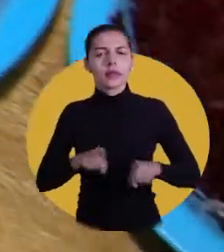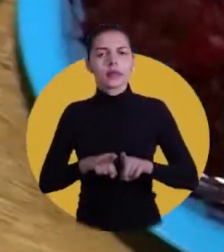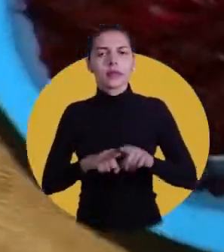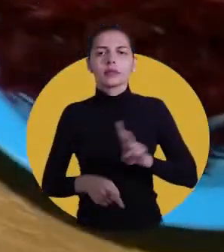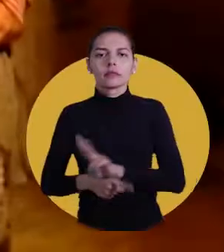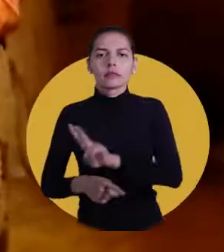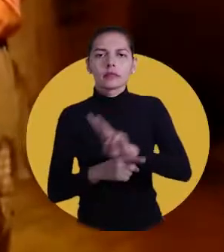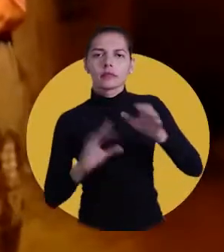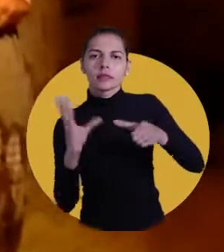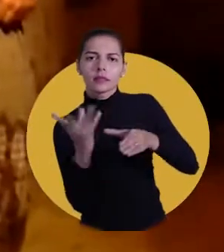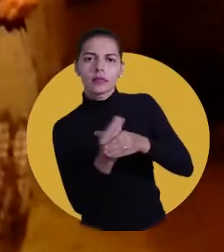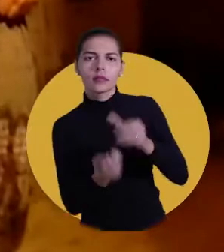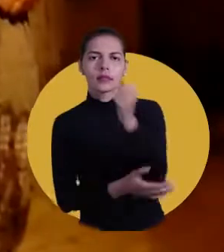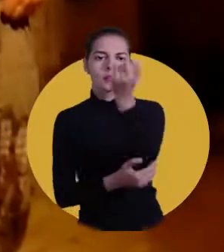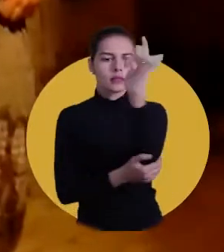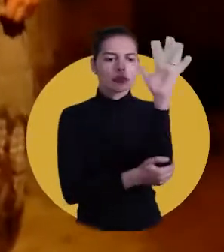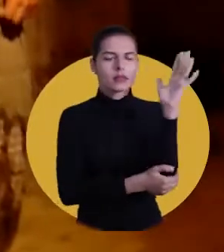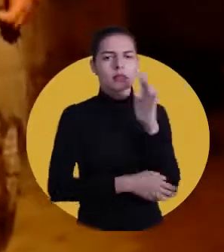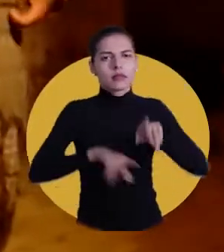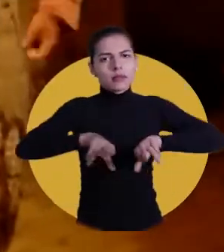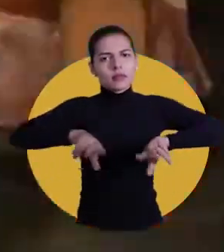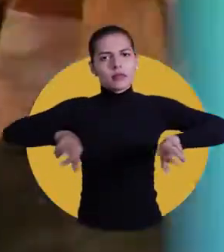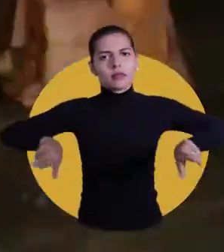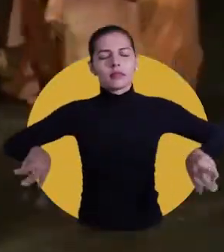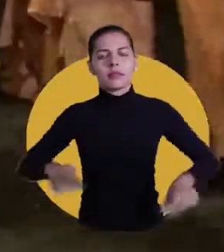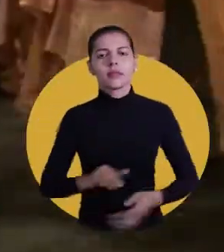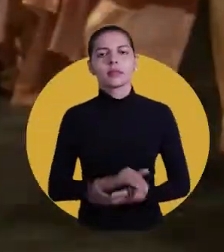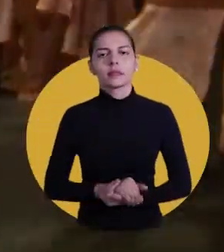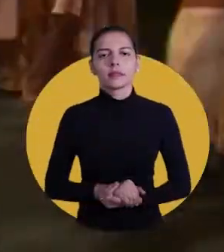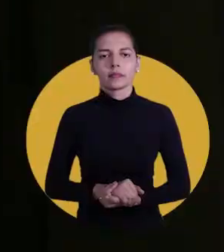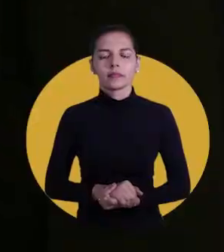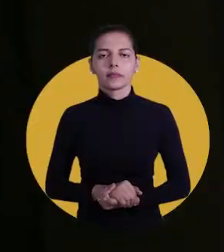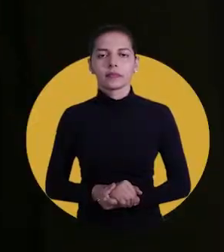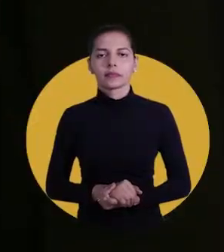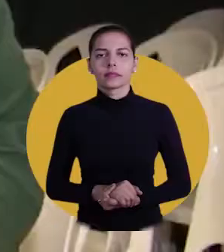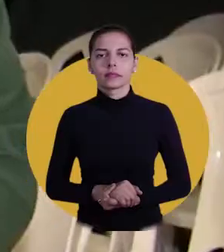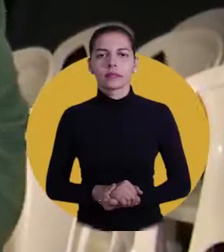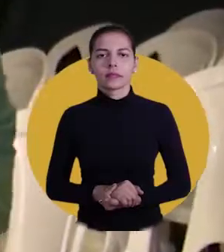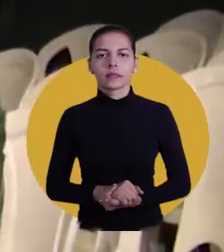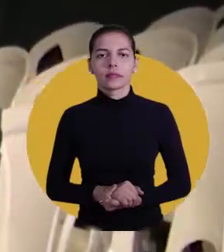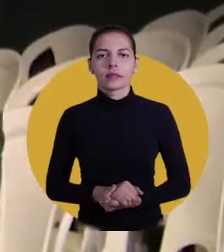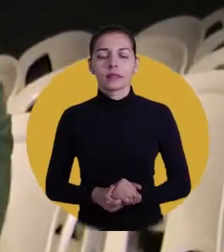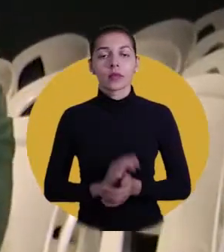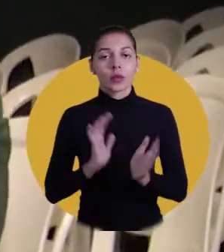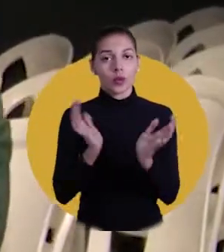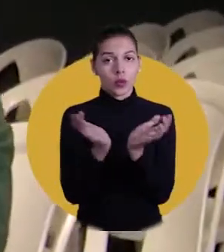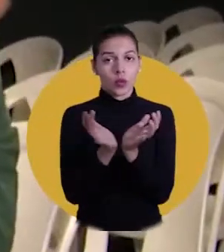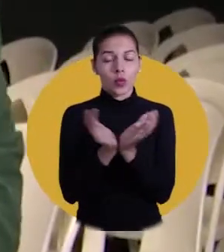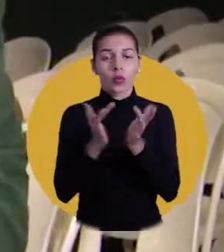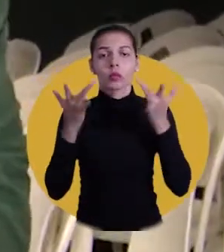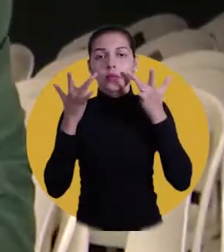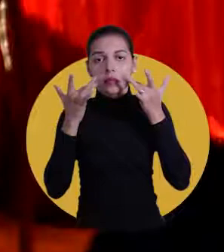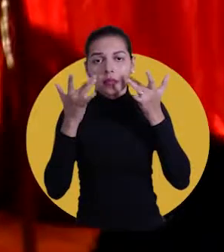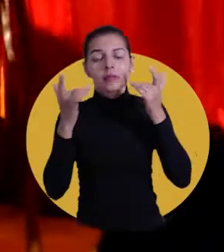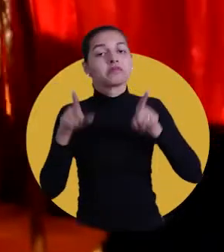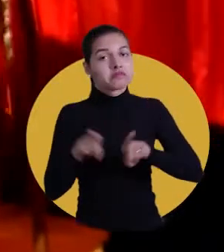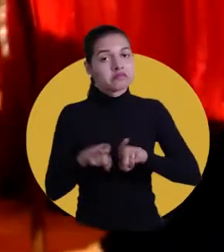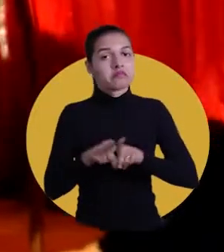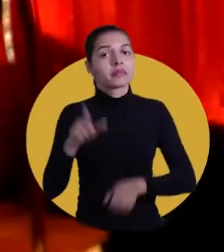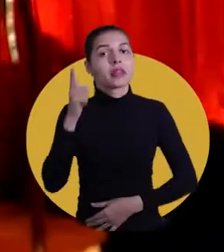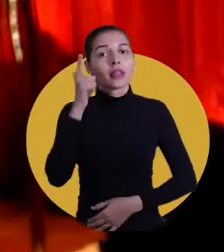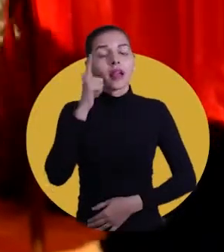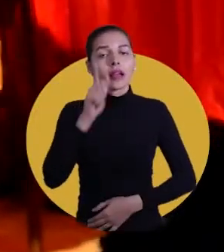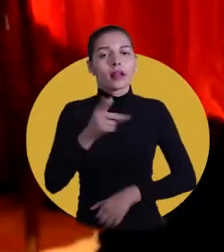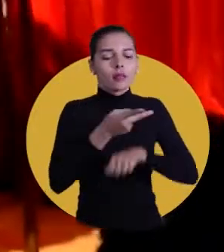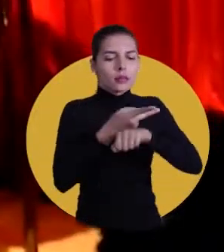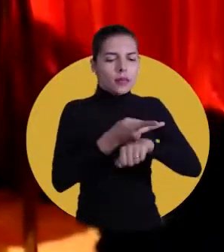entre outros. O grupo de teatro Arte e Fatos da PUC Goiás ganhou 5 prêmios pela